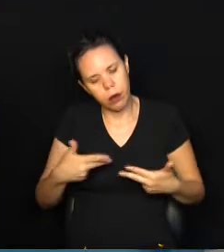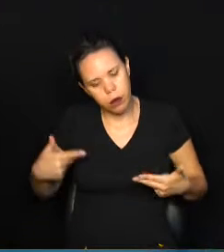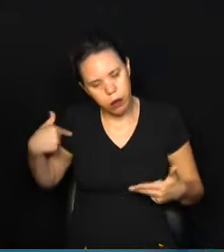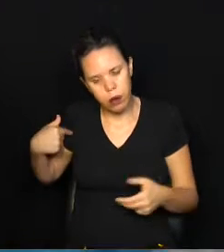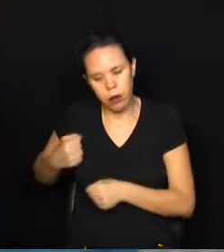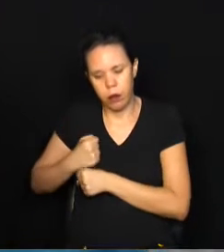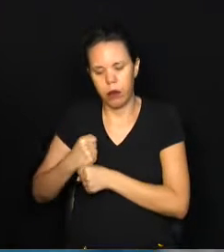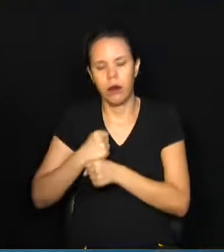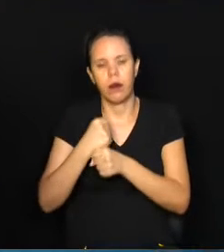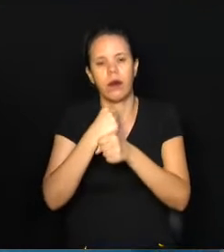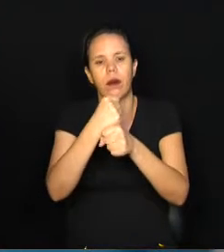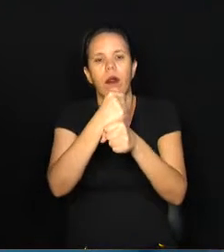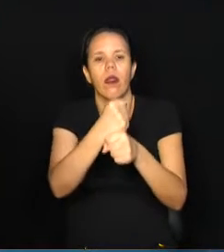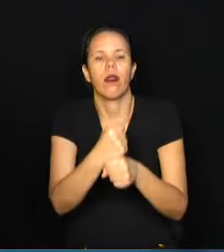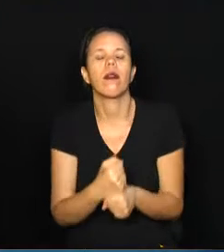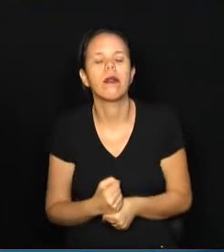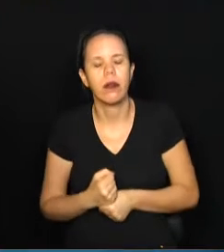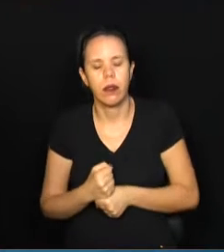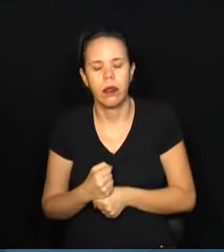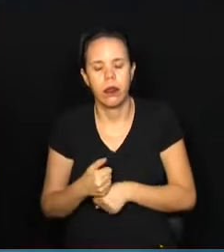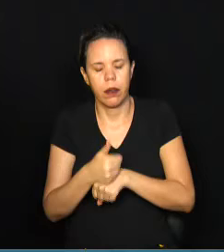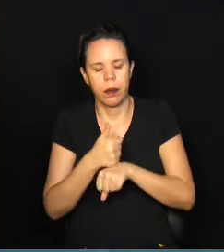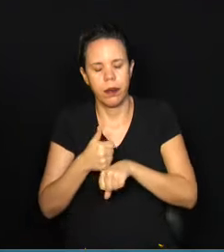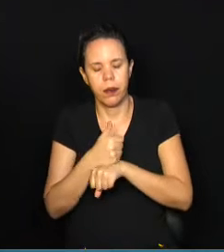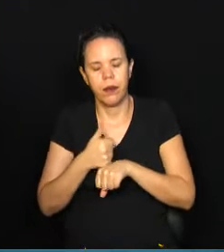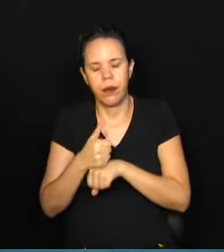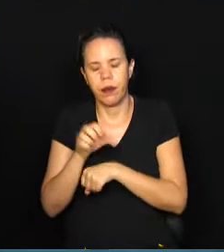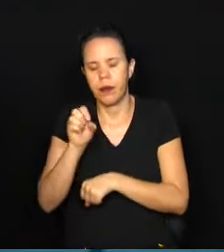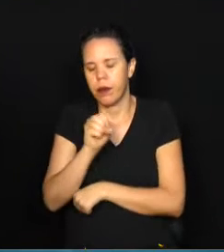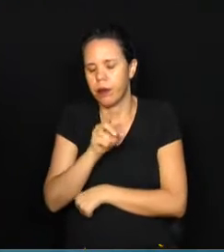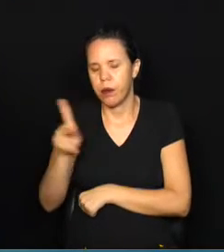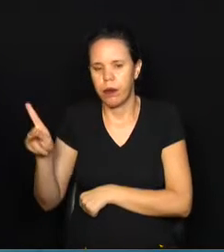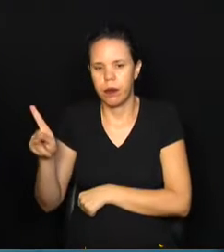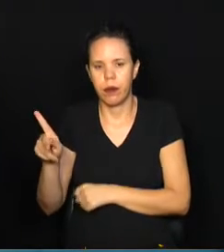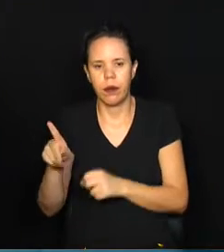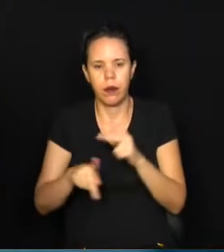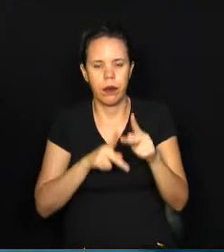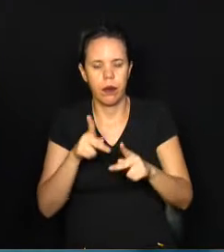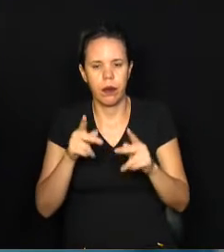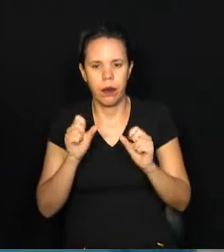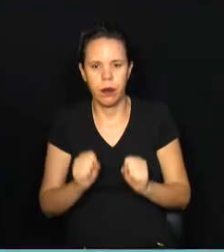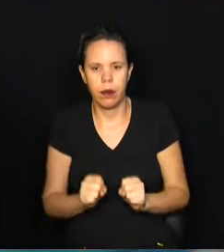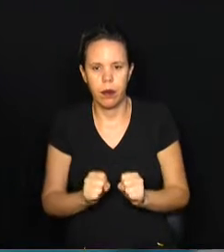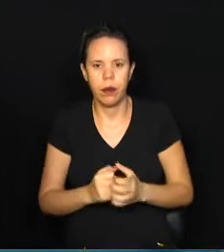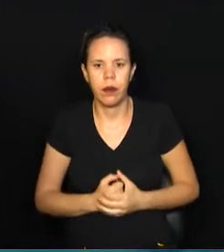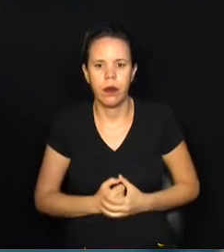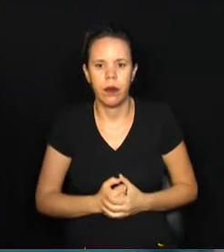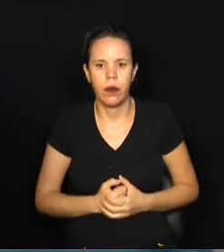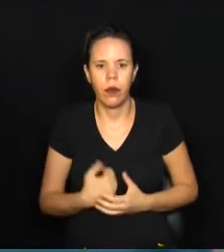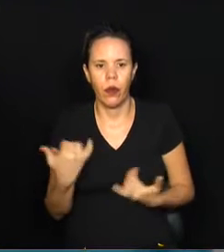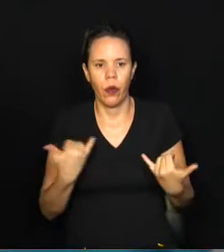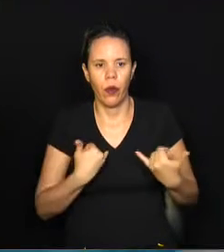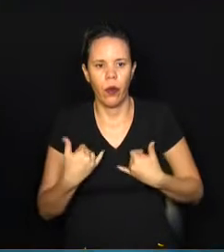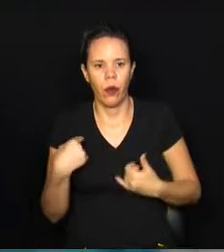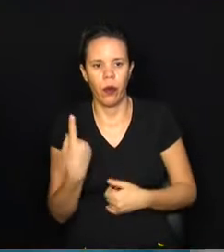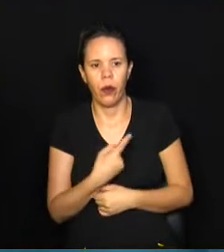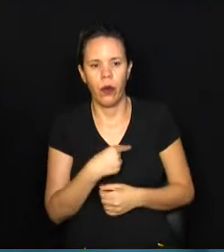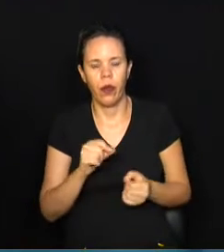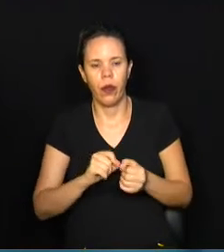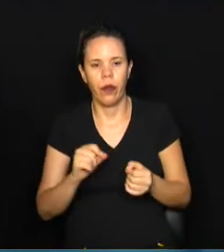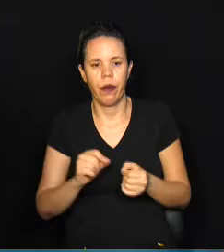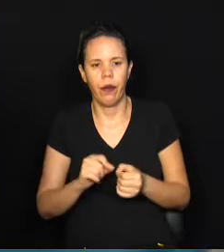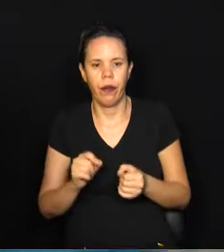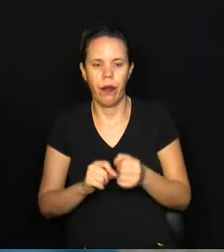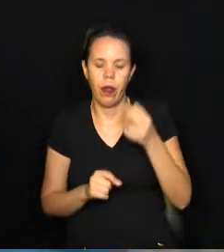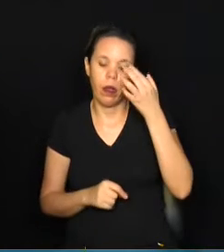décadas na optometria, pessoas que podem dizer para nós o que faz o optometrista,